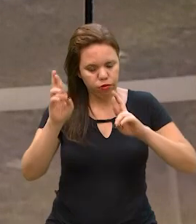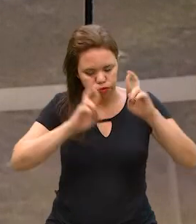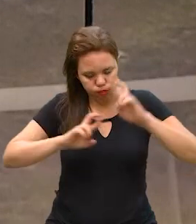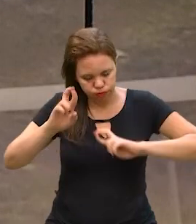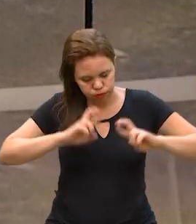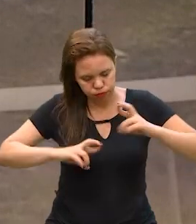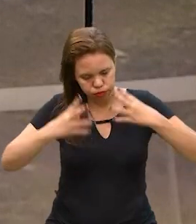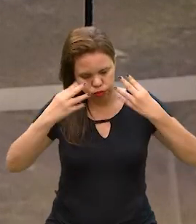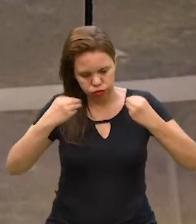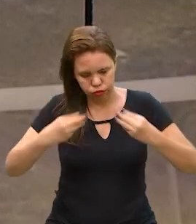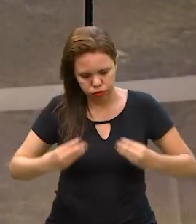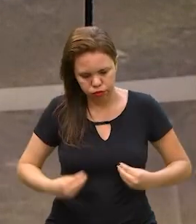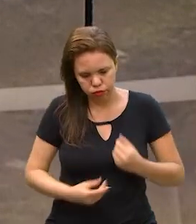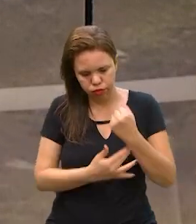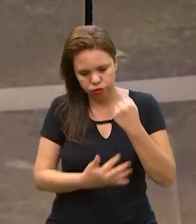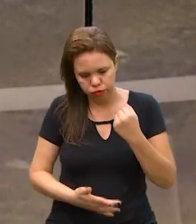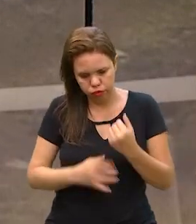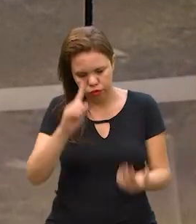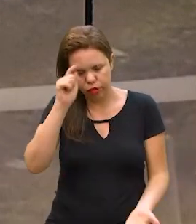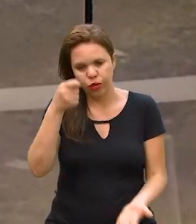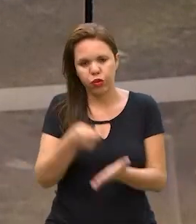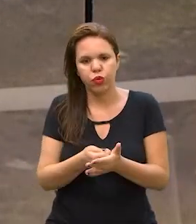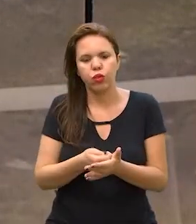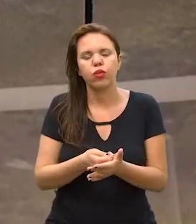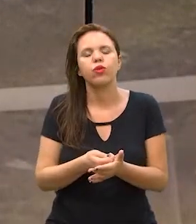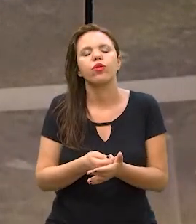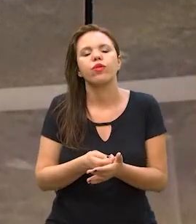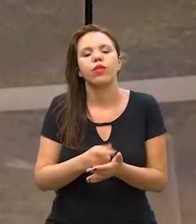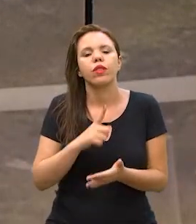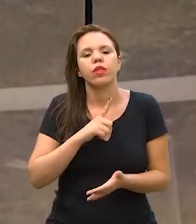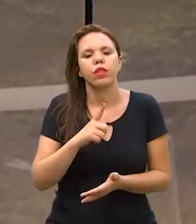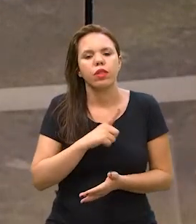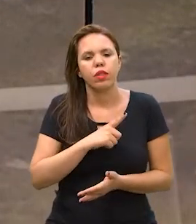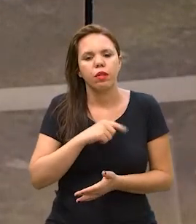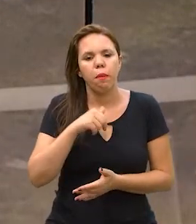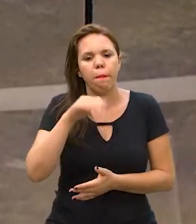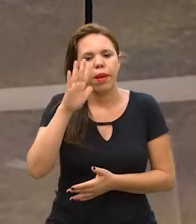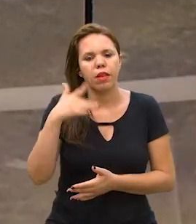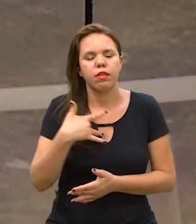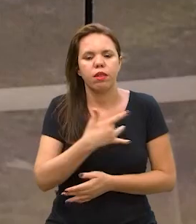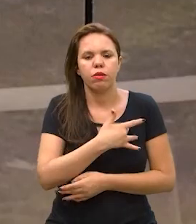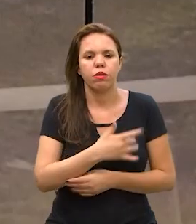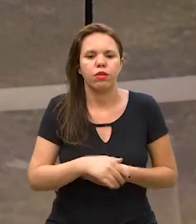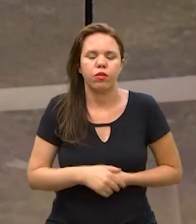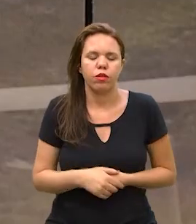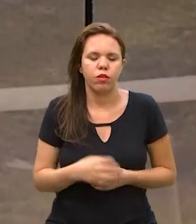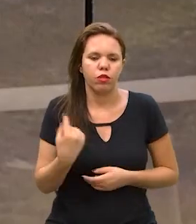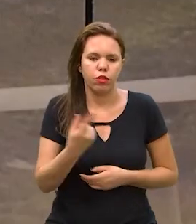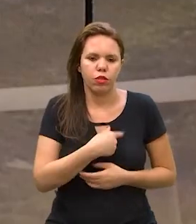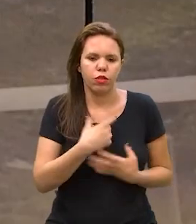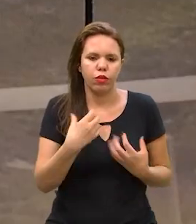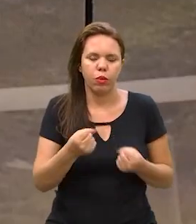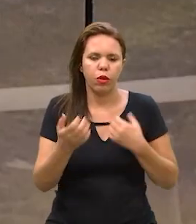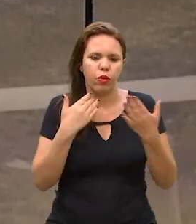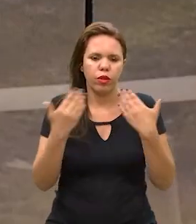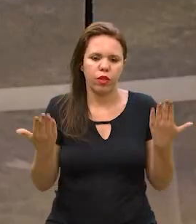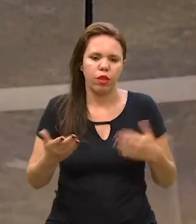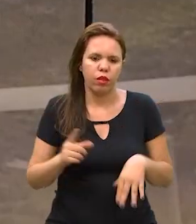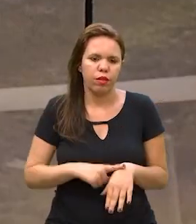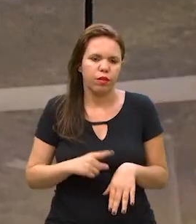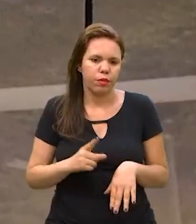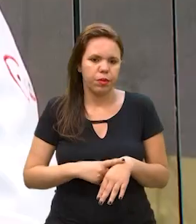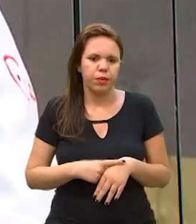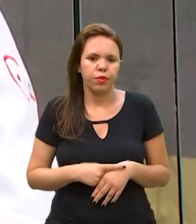exames preventivos que vão garantir que você tenha muito mais saúde. E nós vamos conversar nesse